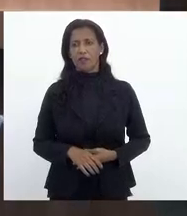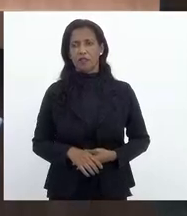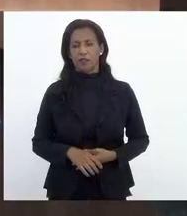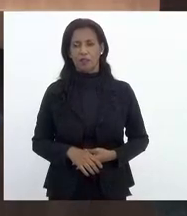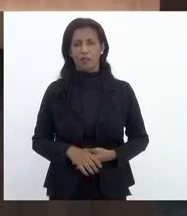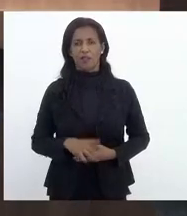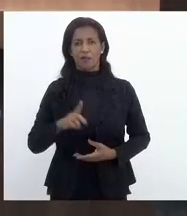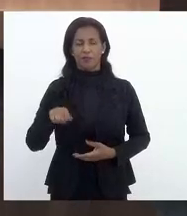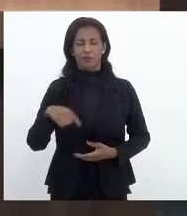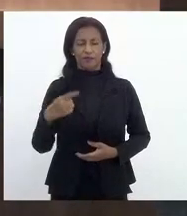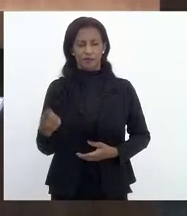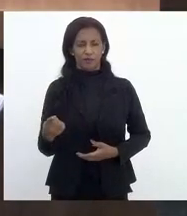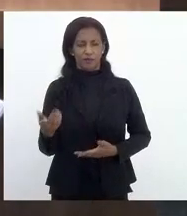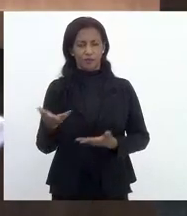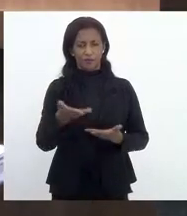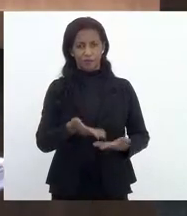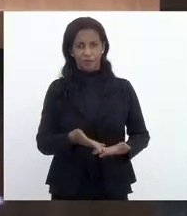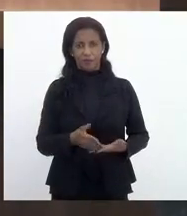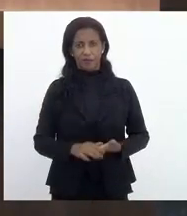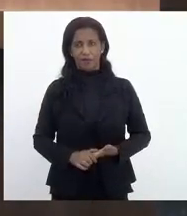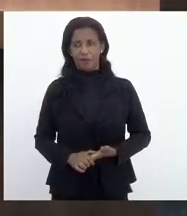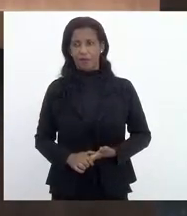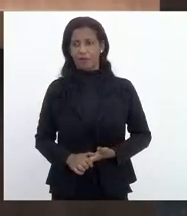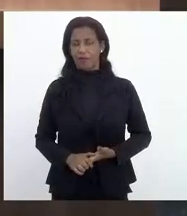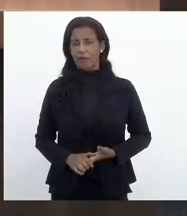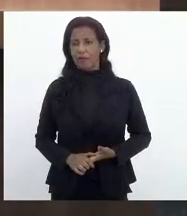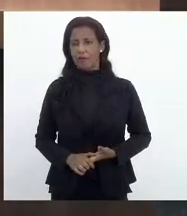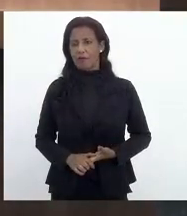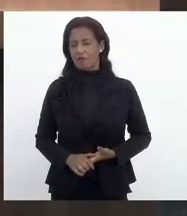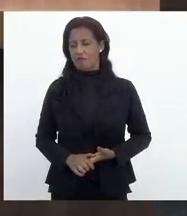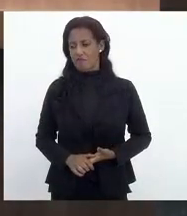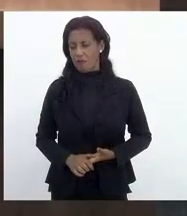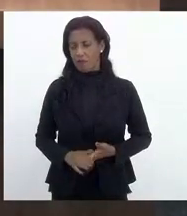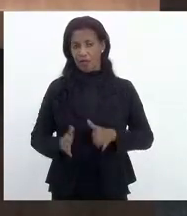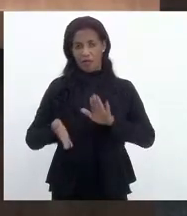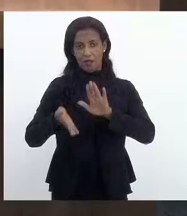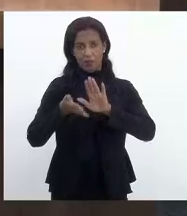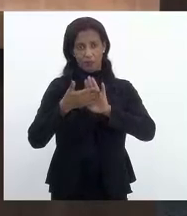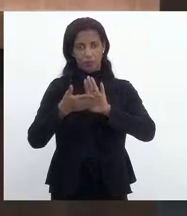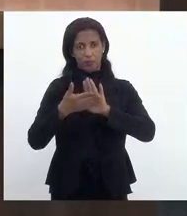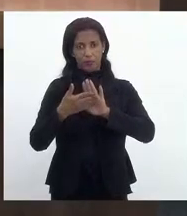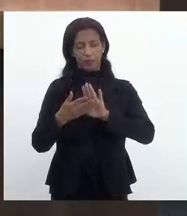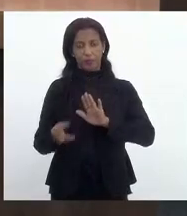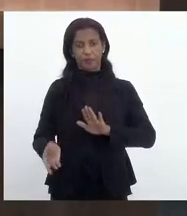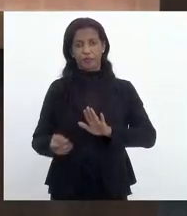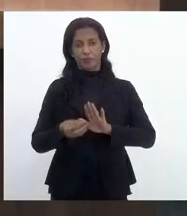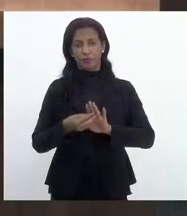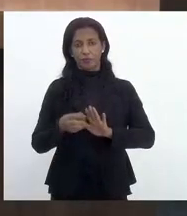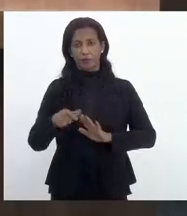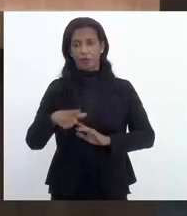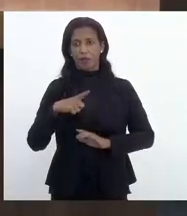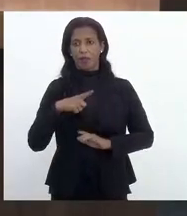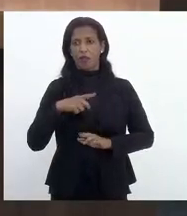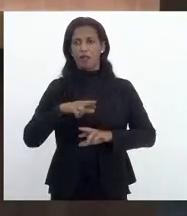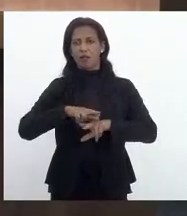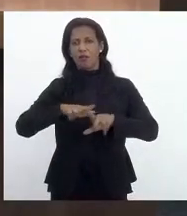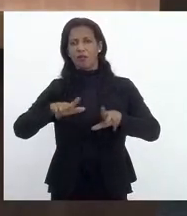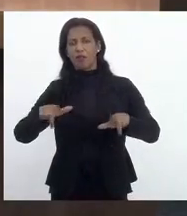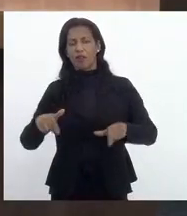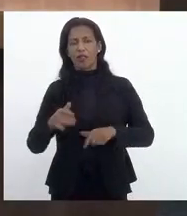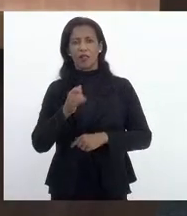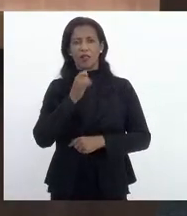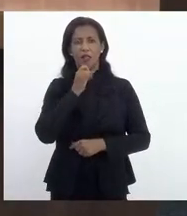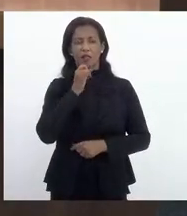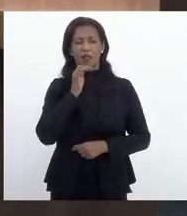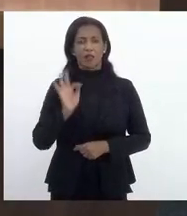eu queria colocar é que na nossa proposta que está sendo colocado aqui não tem várias questões